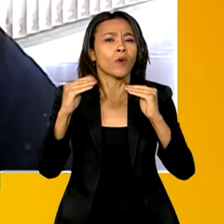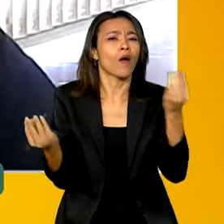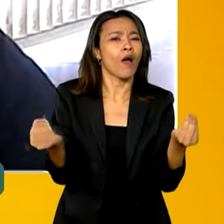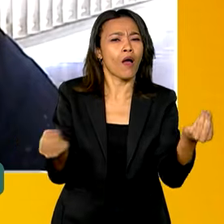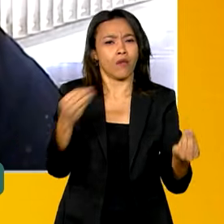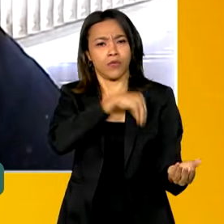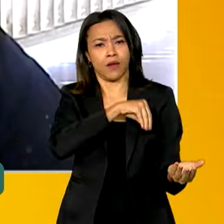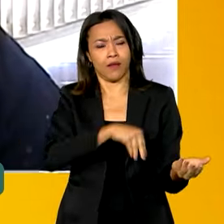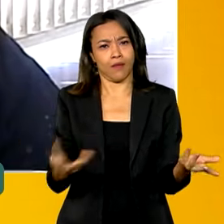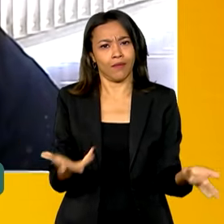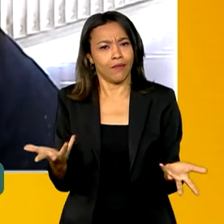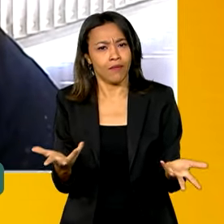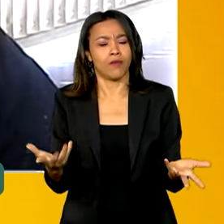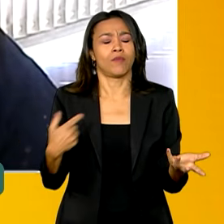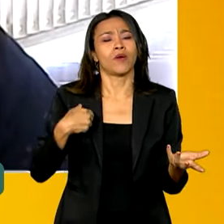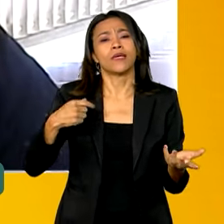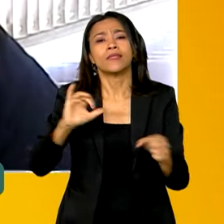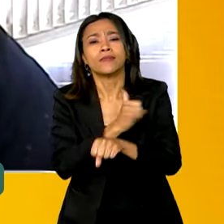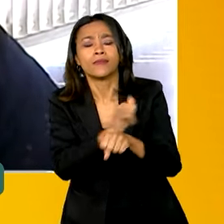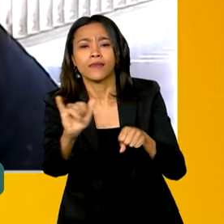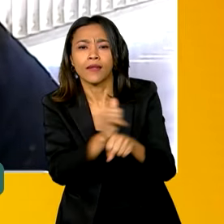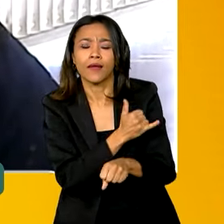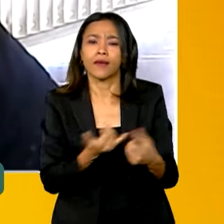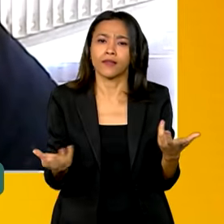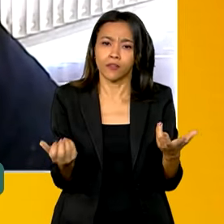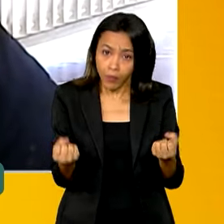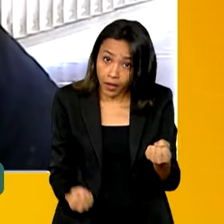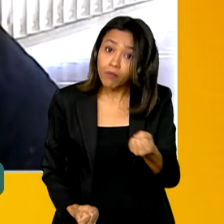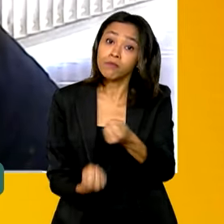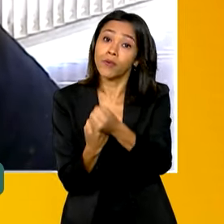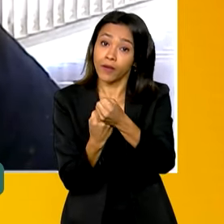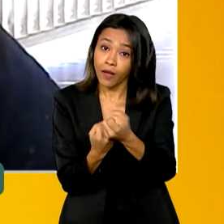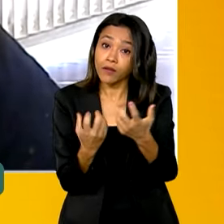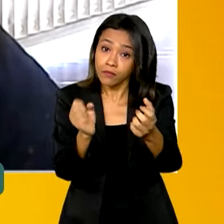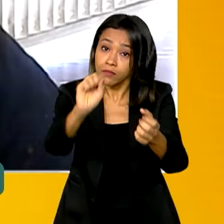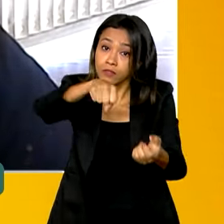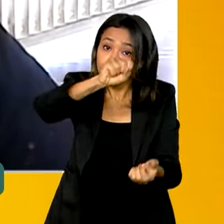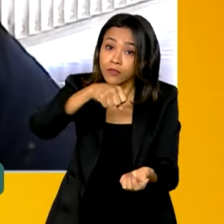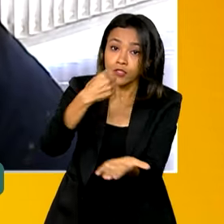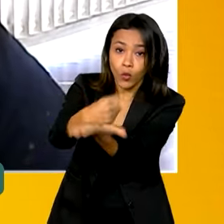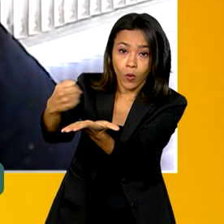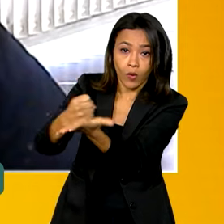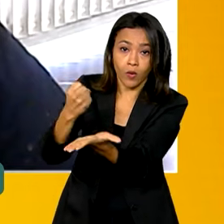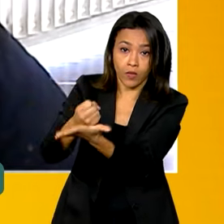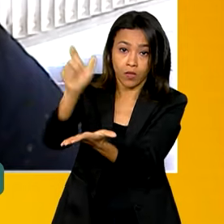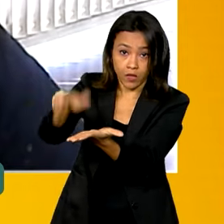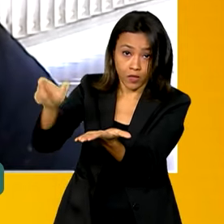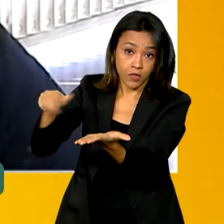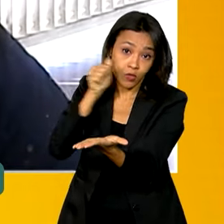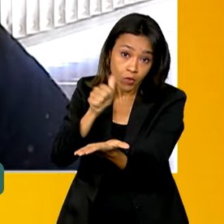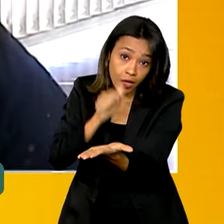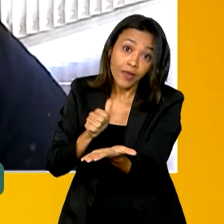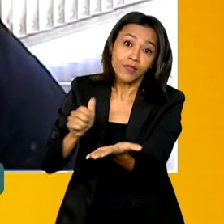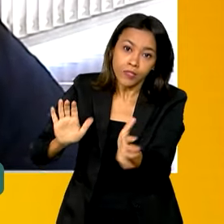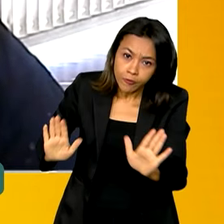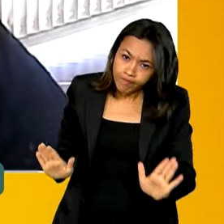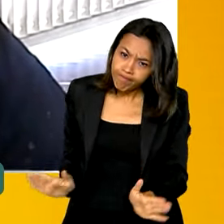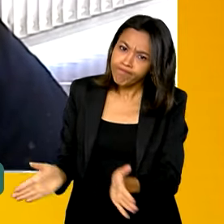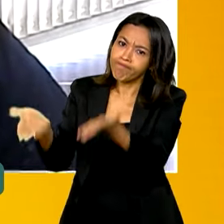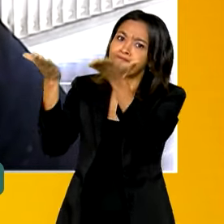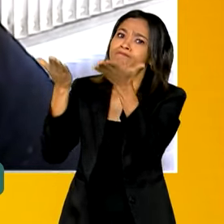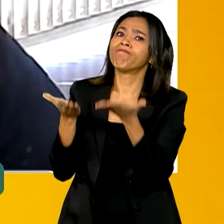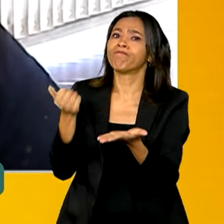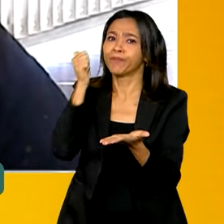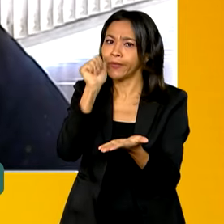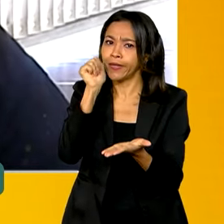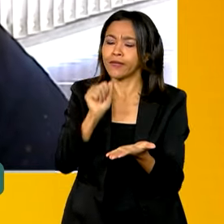podem encontrar formas de apoiar a contratação de mulheres e a promoção de mulheres. Mas,